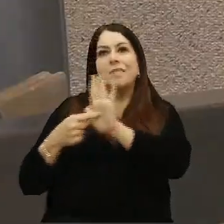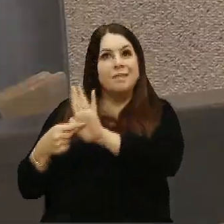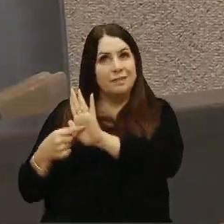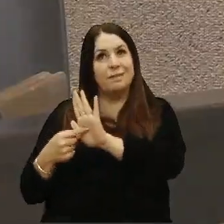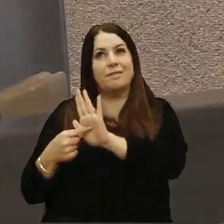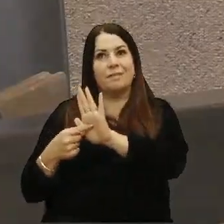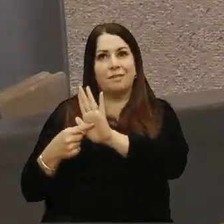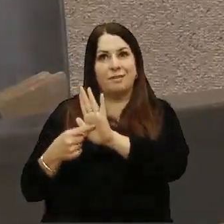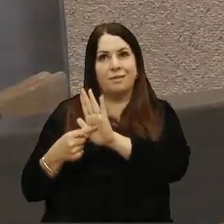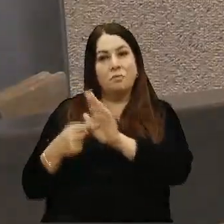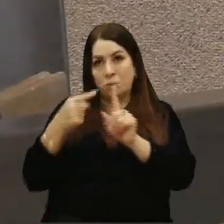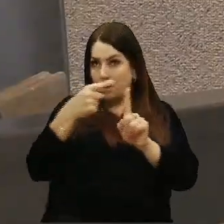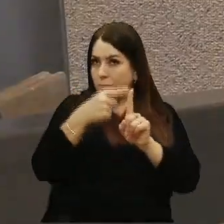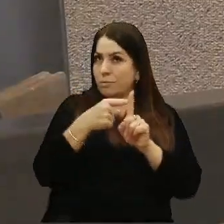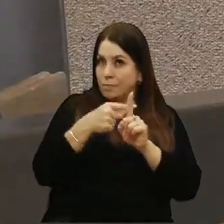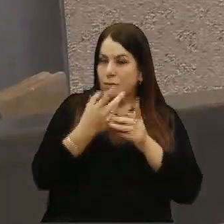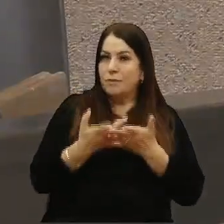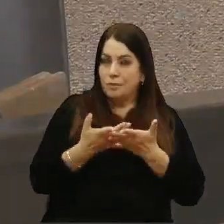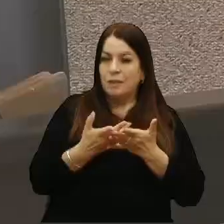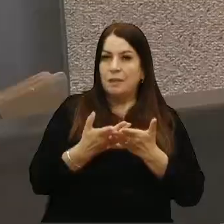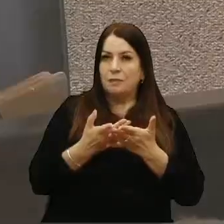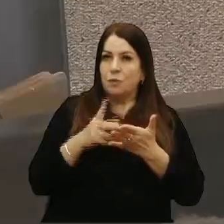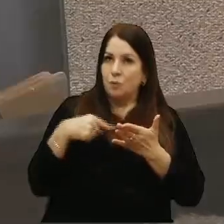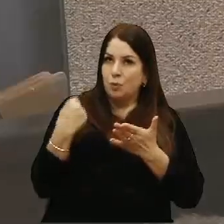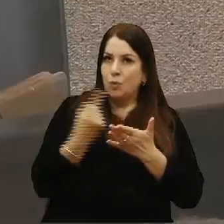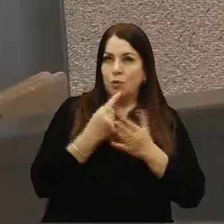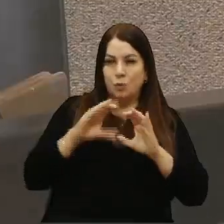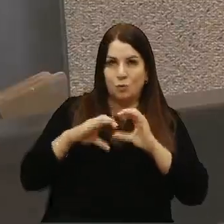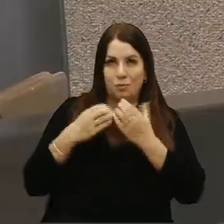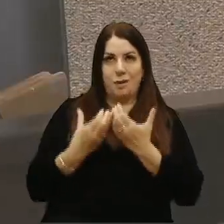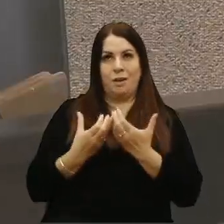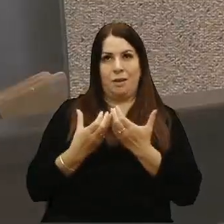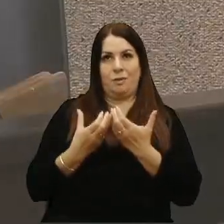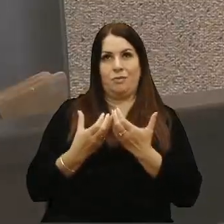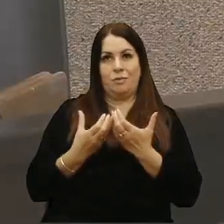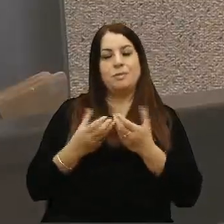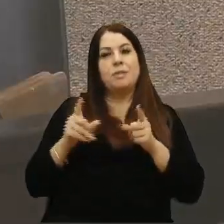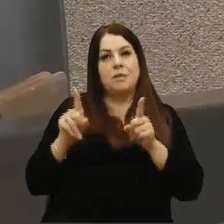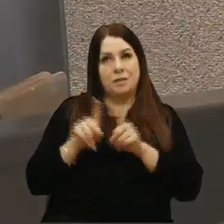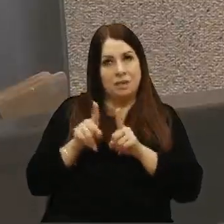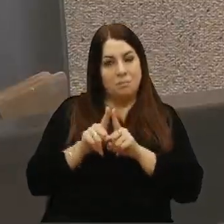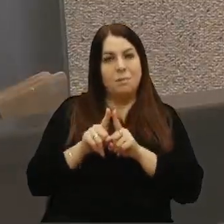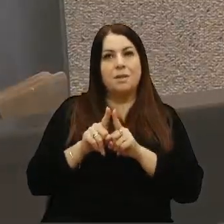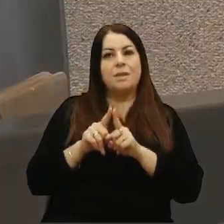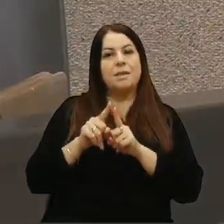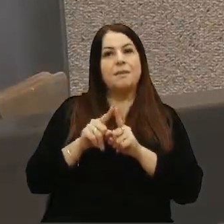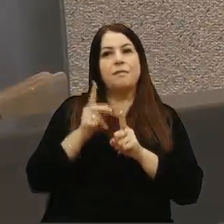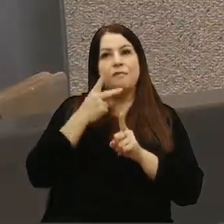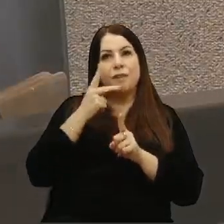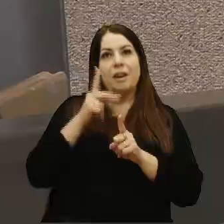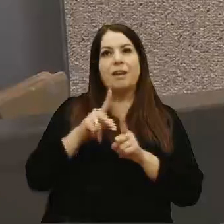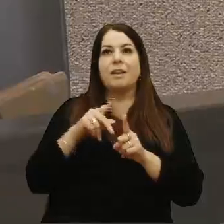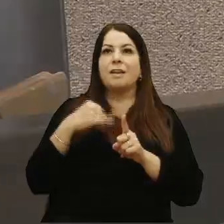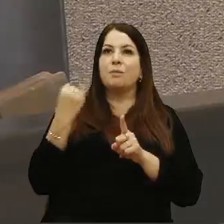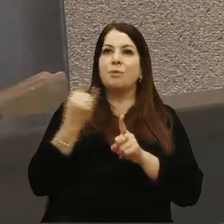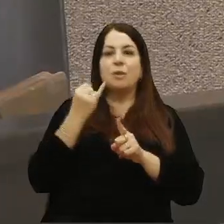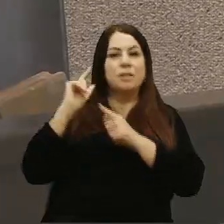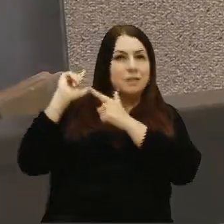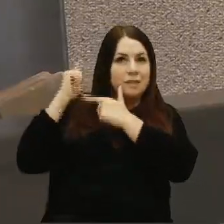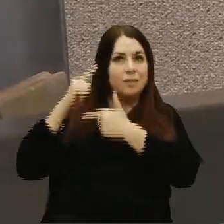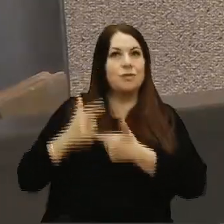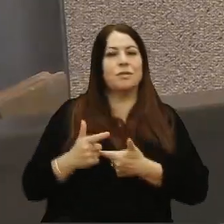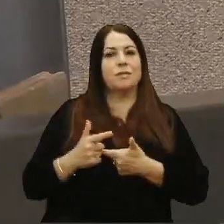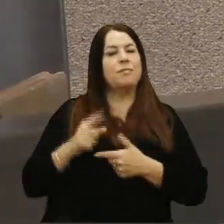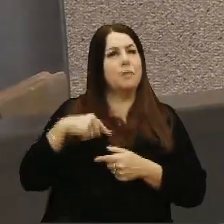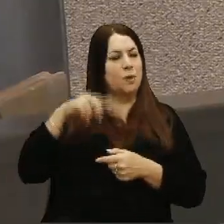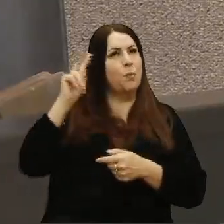apresentações positivas à nossa comunidade e também reforçar as nossas tradições. Eu